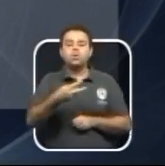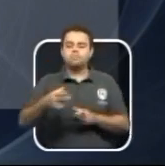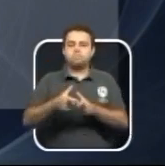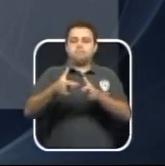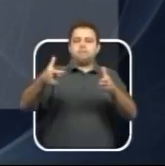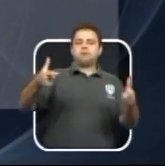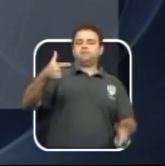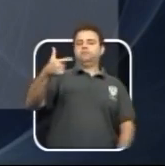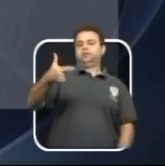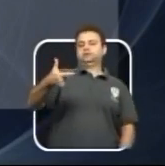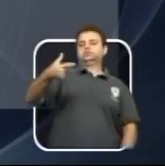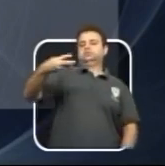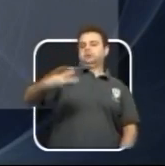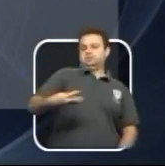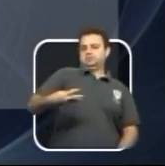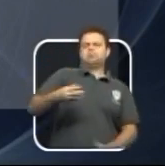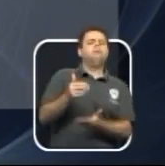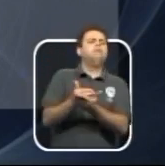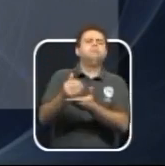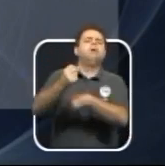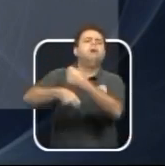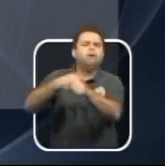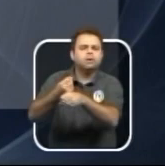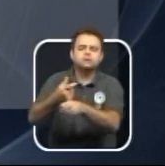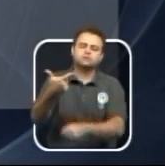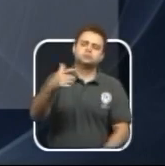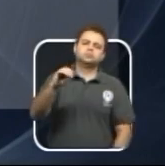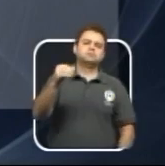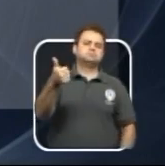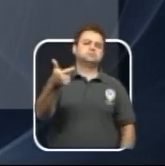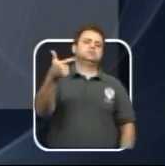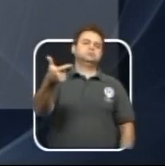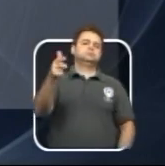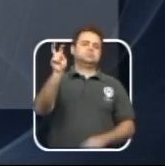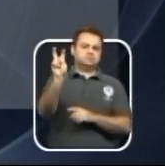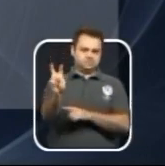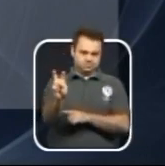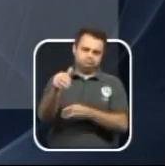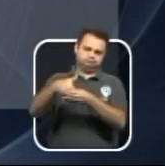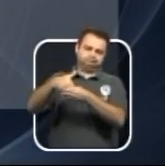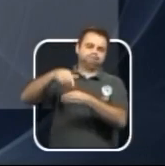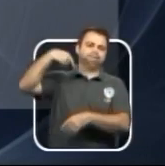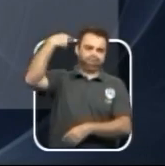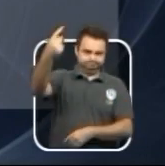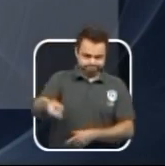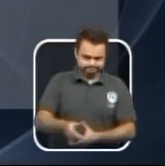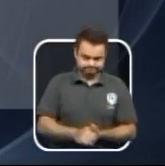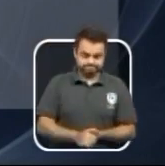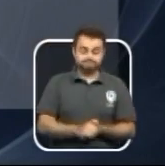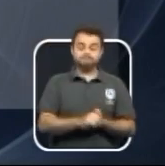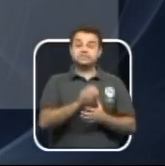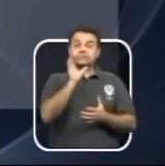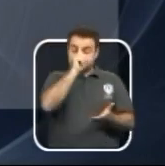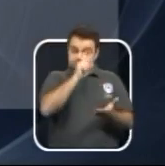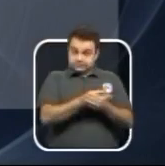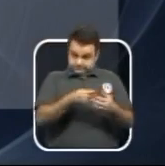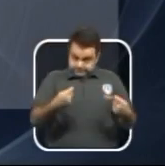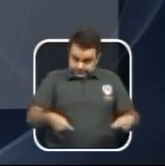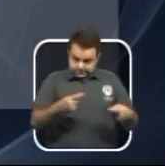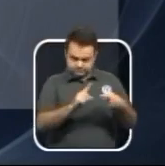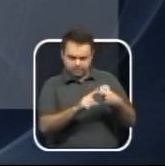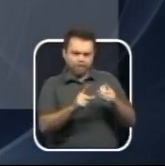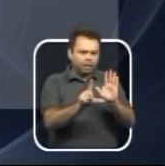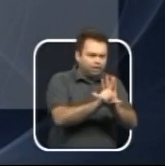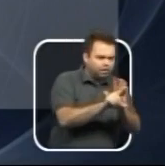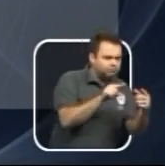A medida passa a valer a partir da próxima legislatura, em 2025. Em regime de urgência, analisado tanto em